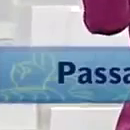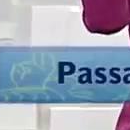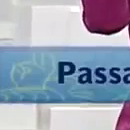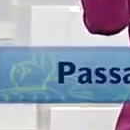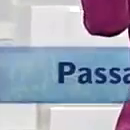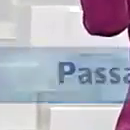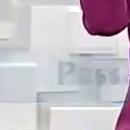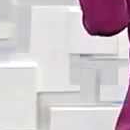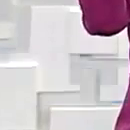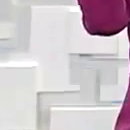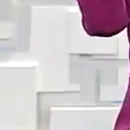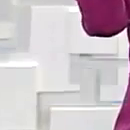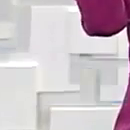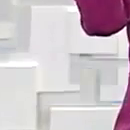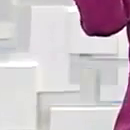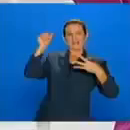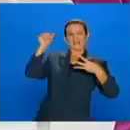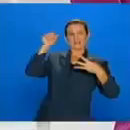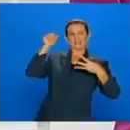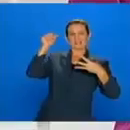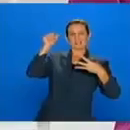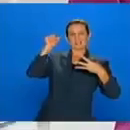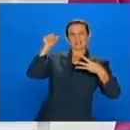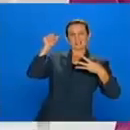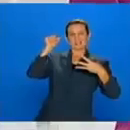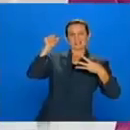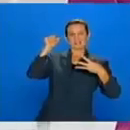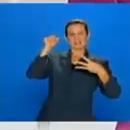trás do seu corpo, aqui.